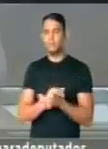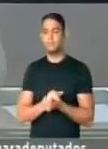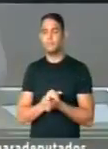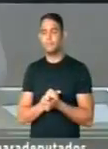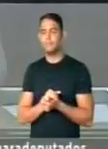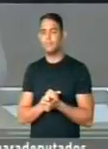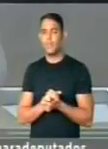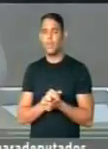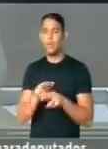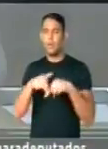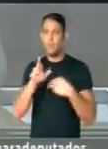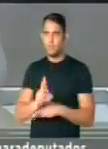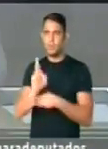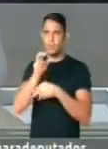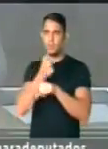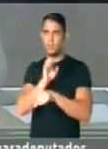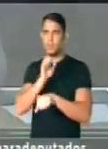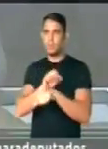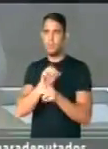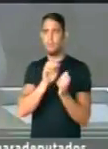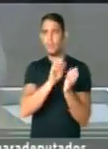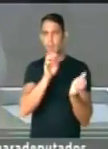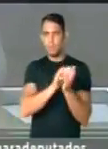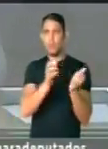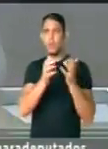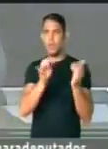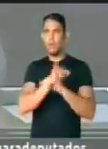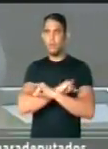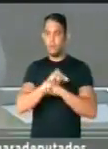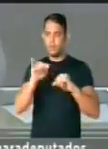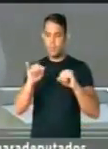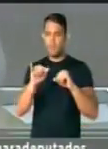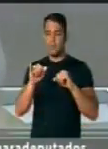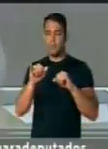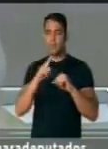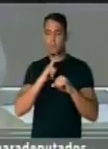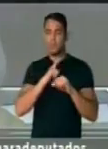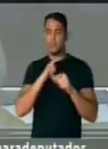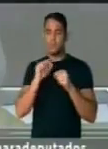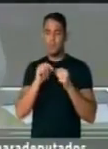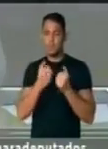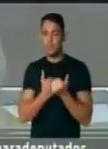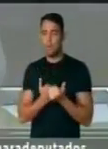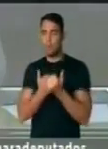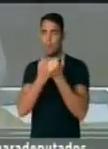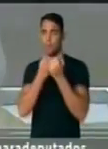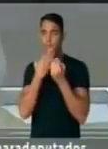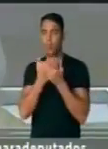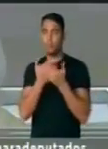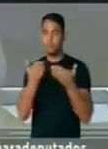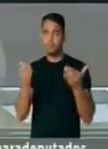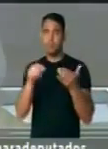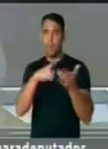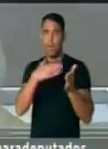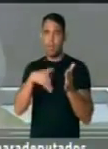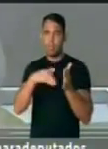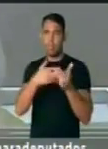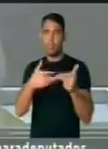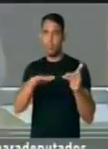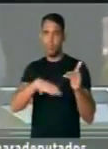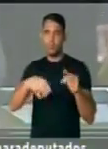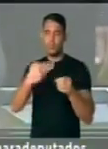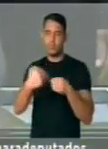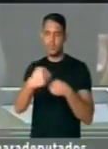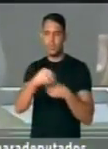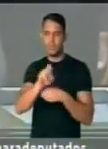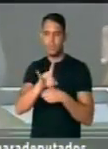Presidente, como representante do estado de Pernambuco, também quero registrar que isso traz um benefício muito grande a toda a